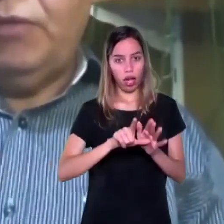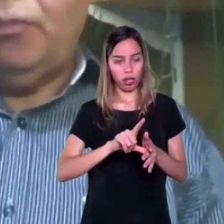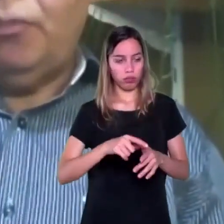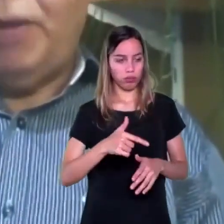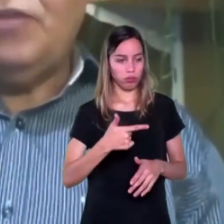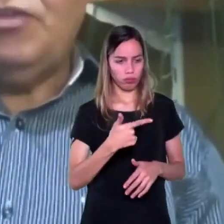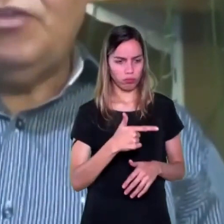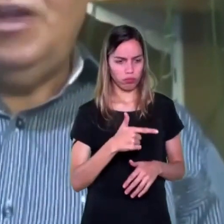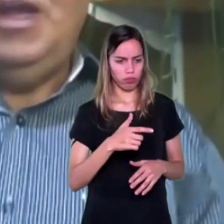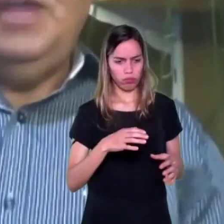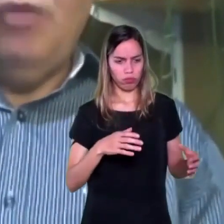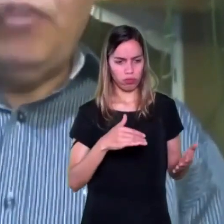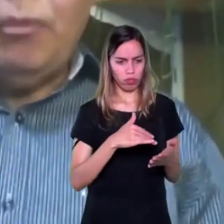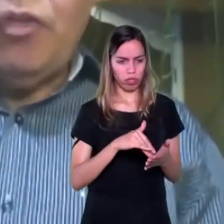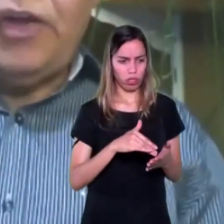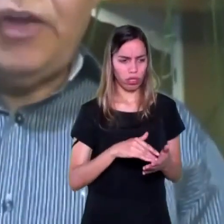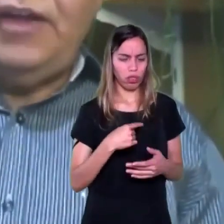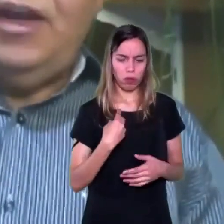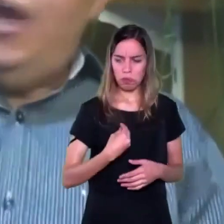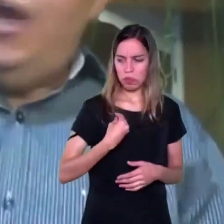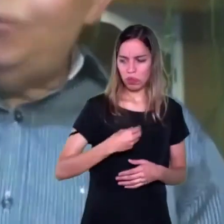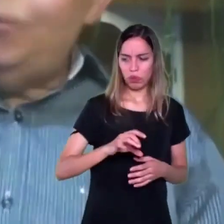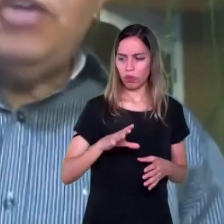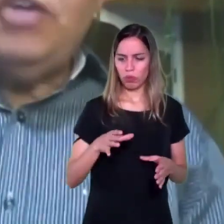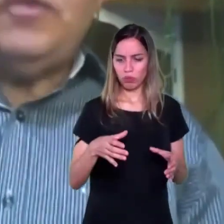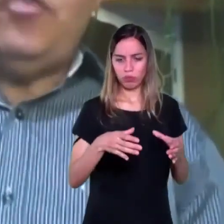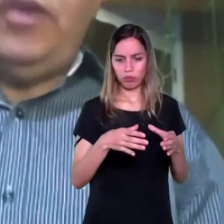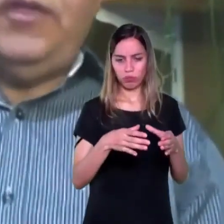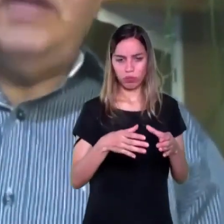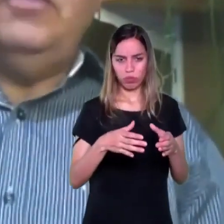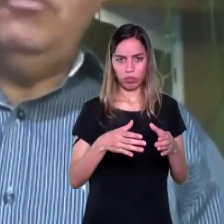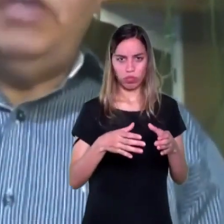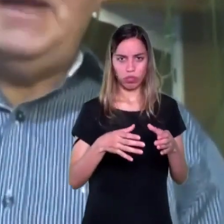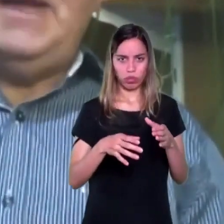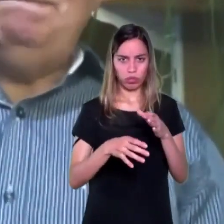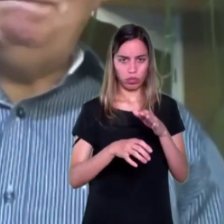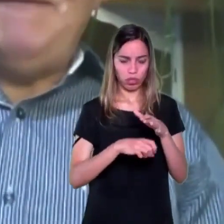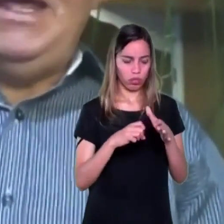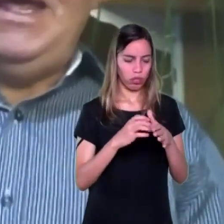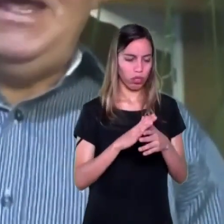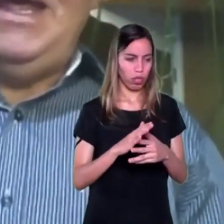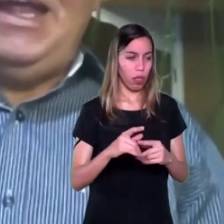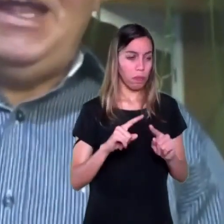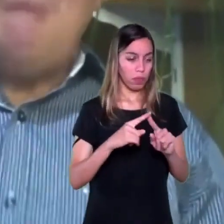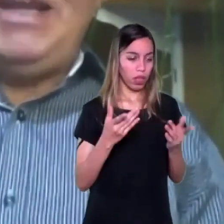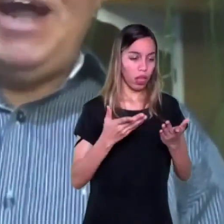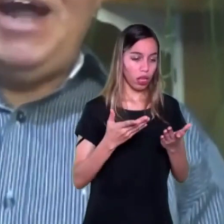eu até fiz parte. Nós temos uma secretaria, é um projeto que a secretaria devia